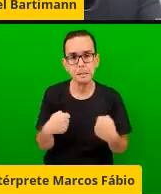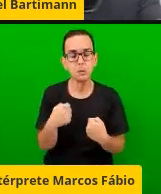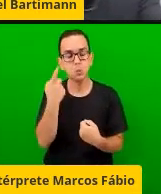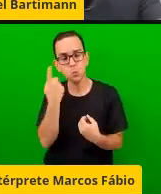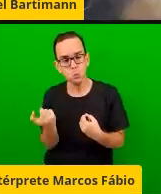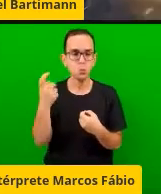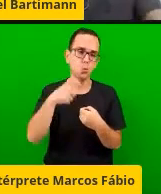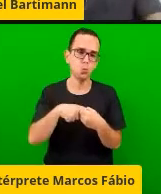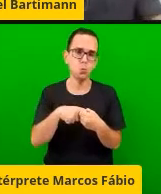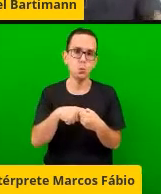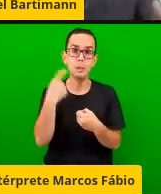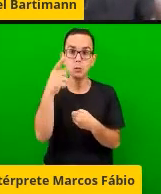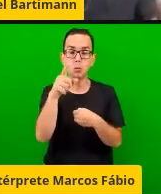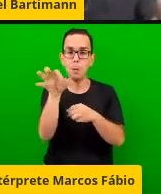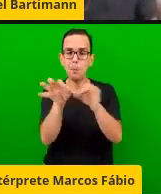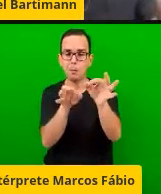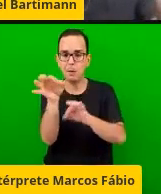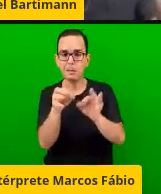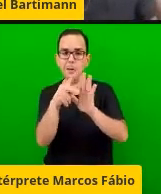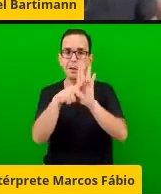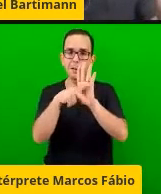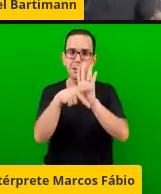aí na sua preparação, nas suas